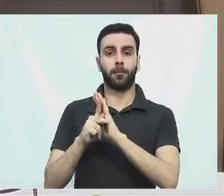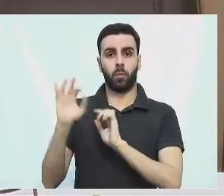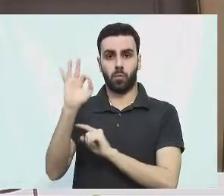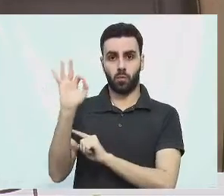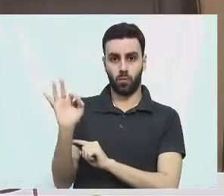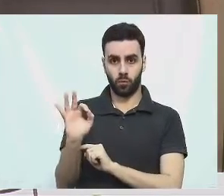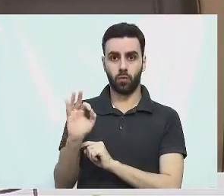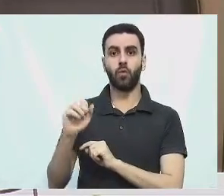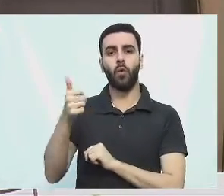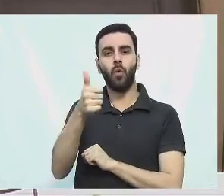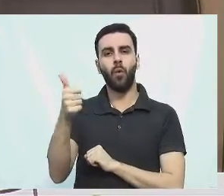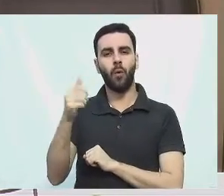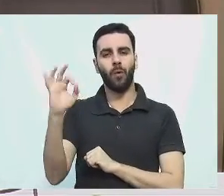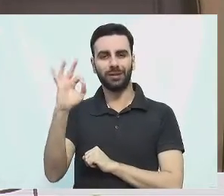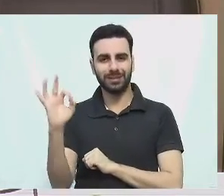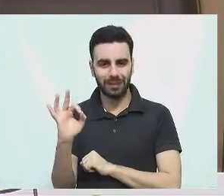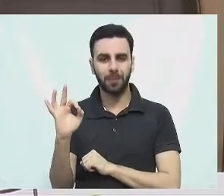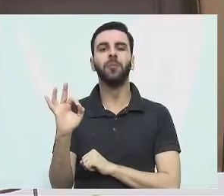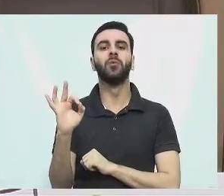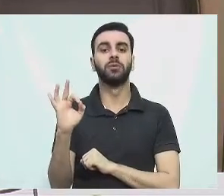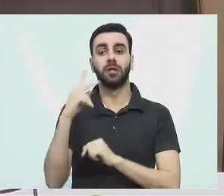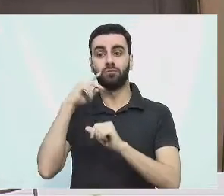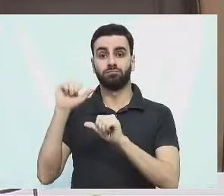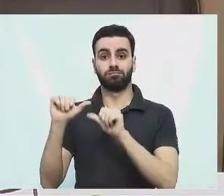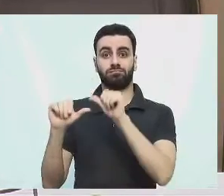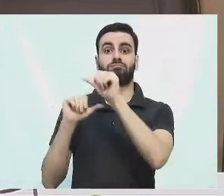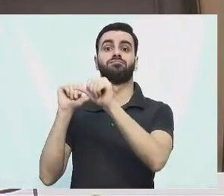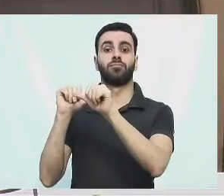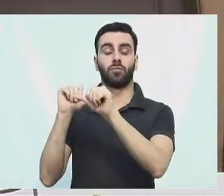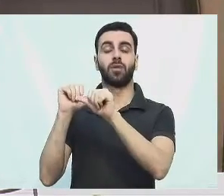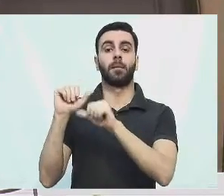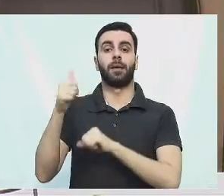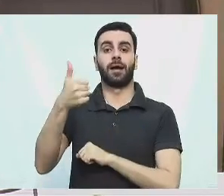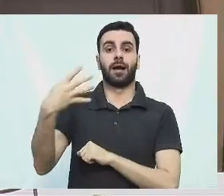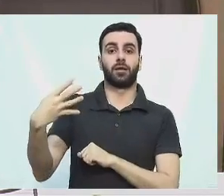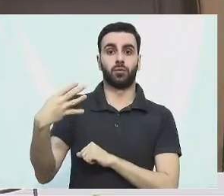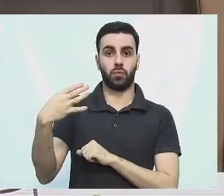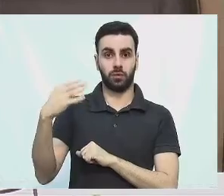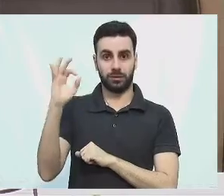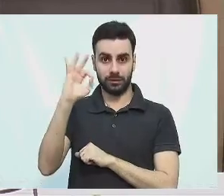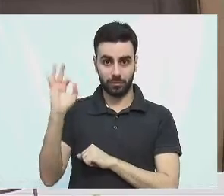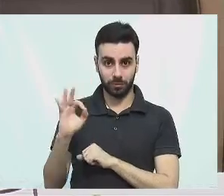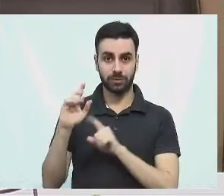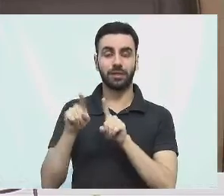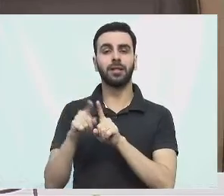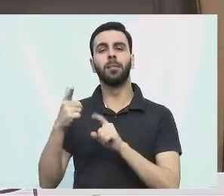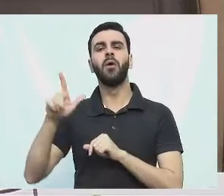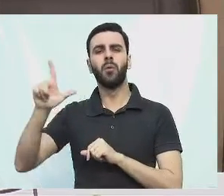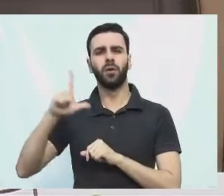de 11% para provavelmente 14%, e a própria alíquota patronal, nos seus